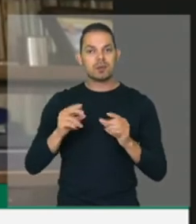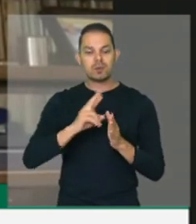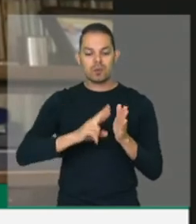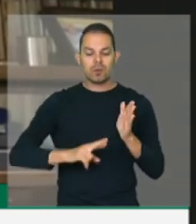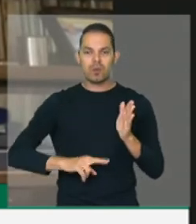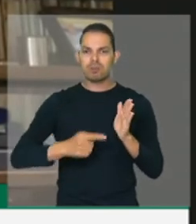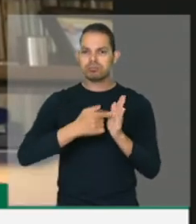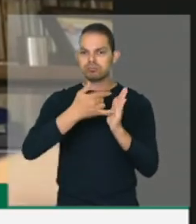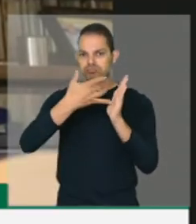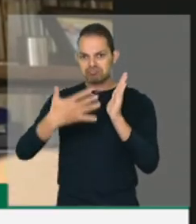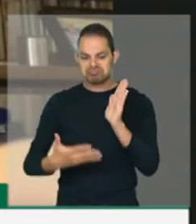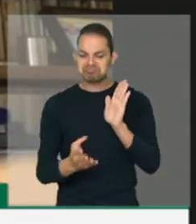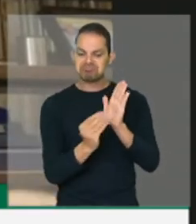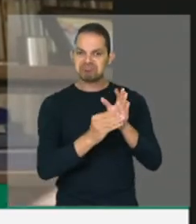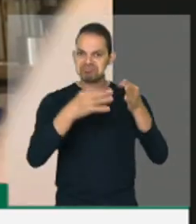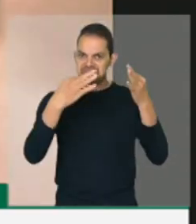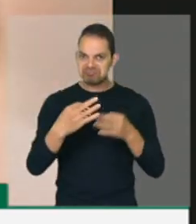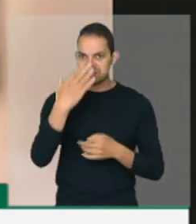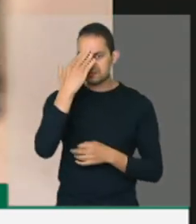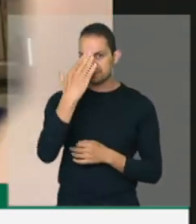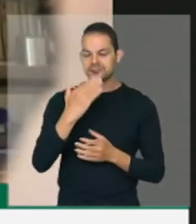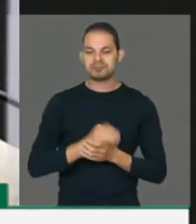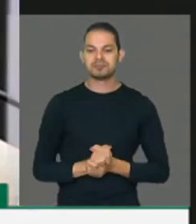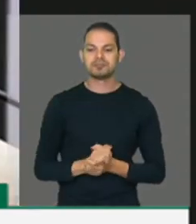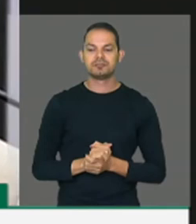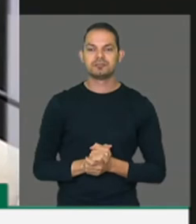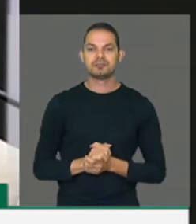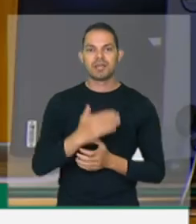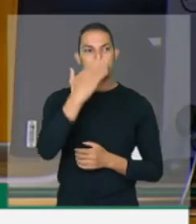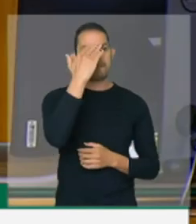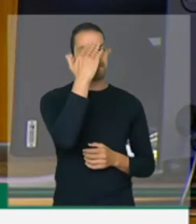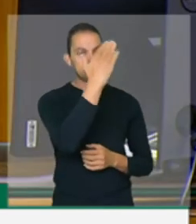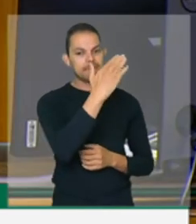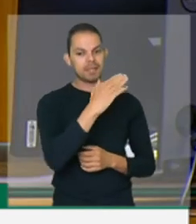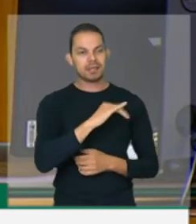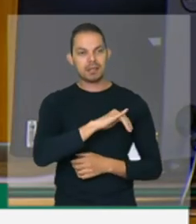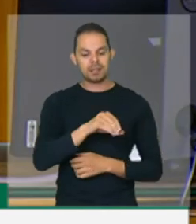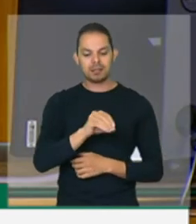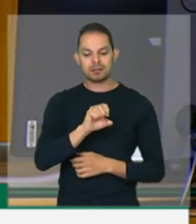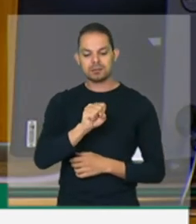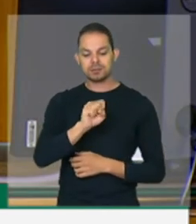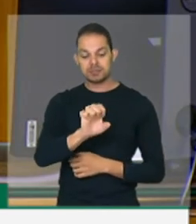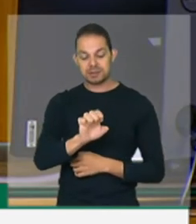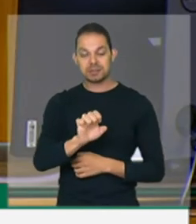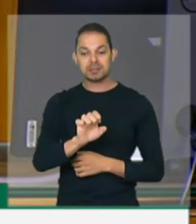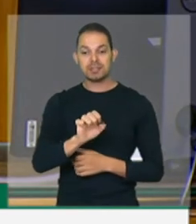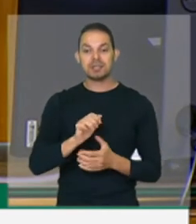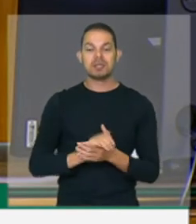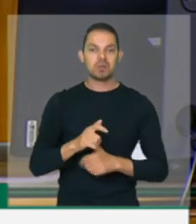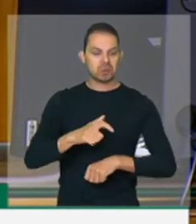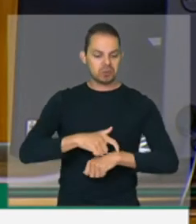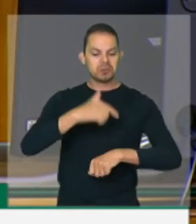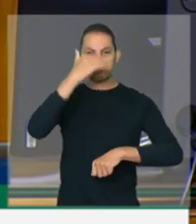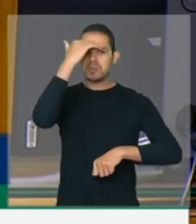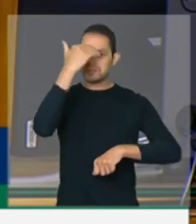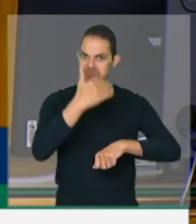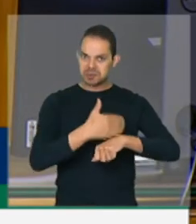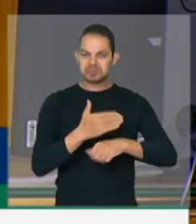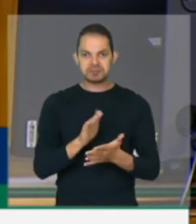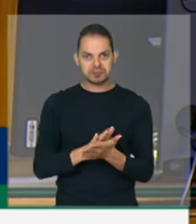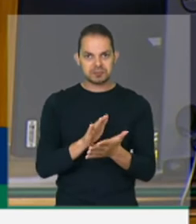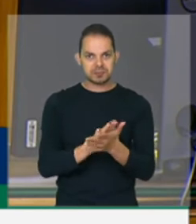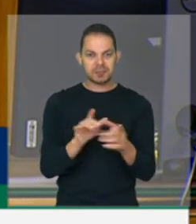bem colocou no seu relatório. Muito obrigado. Obrigado, líder José Guimarães, principalmente por terminar no seu tempo e